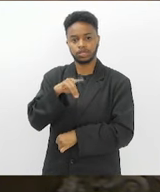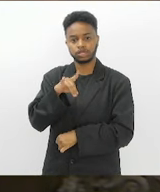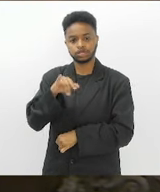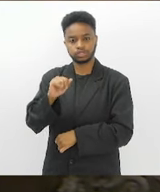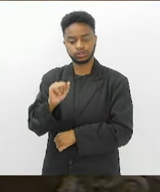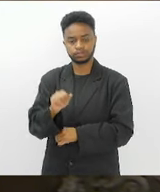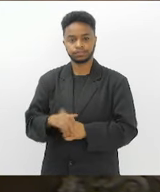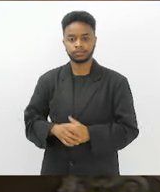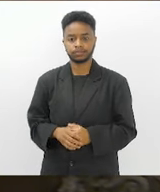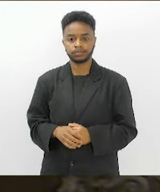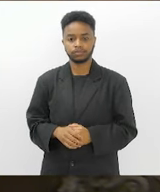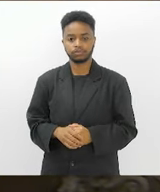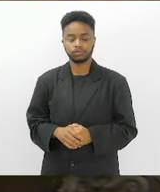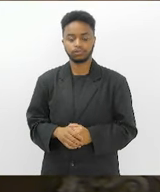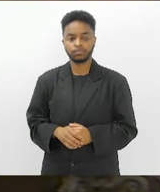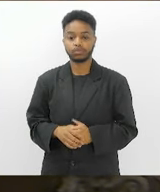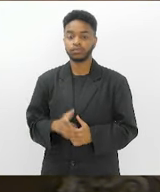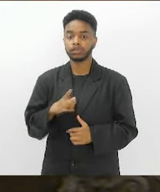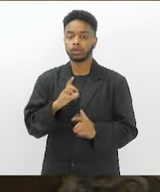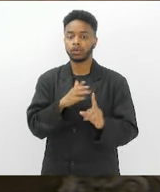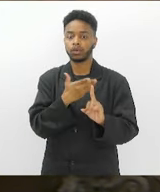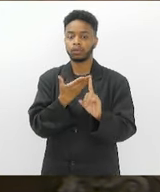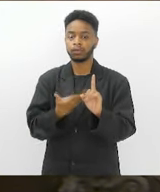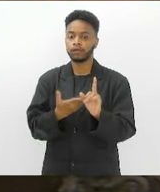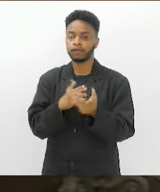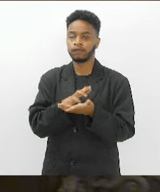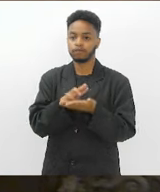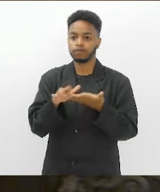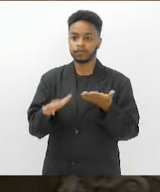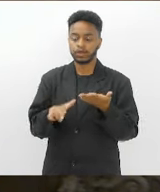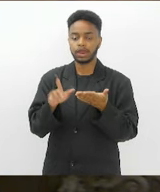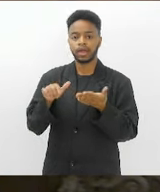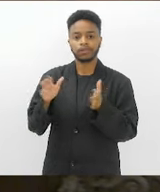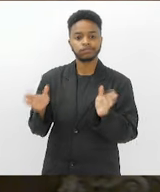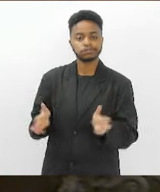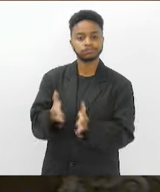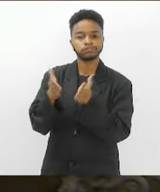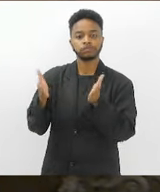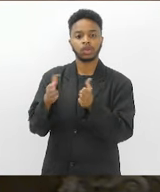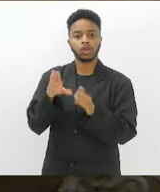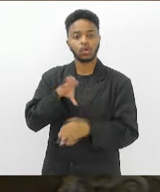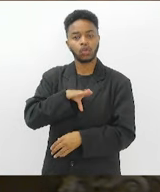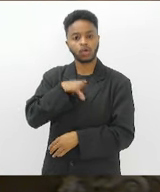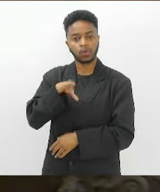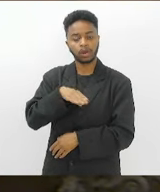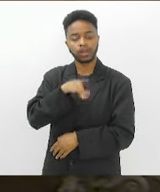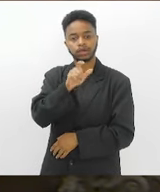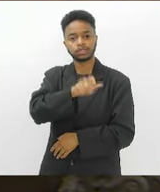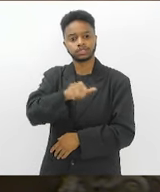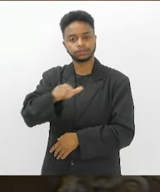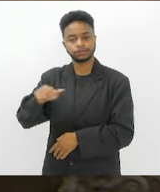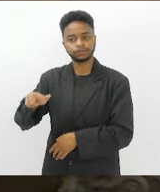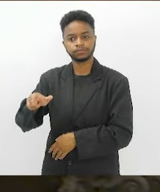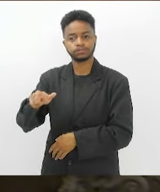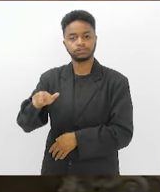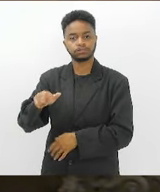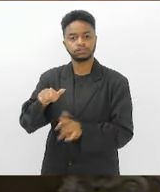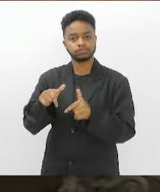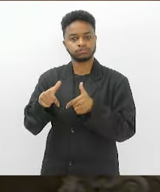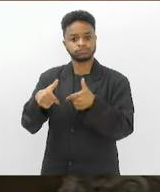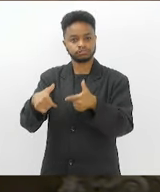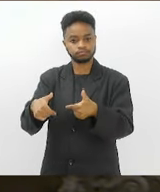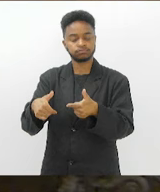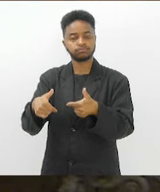São homenagens que servem de combustível e alimentam a coragem para fazer um contraponto